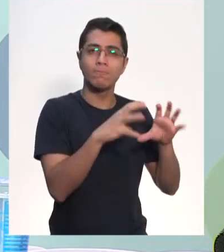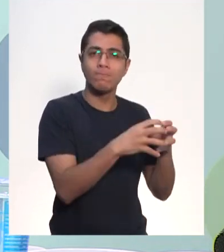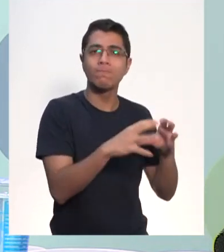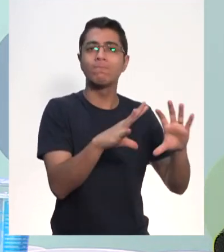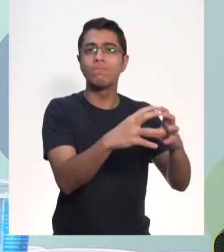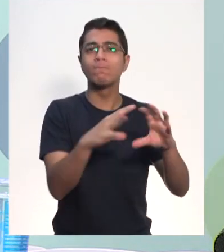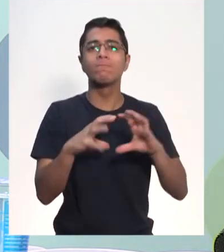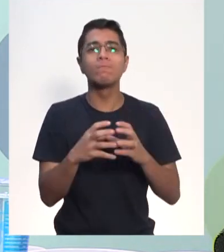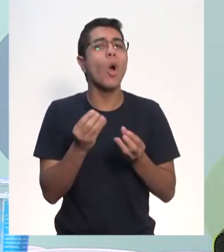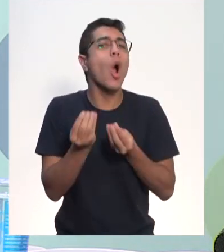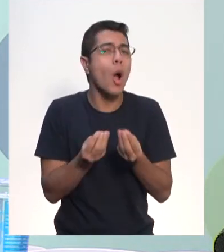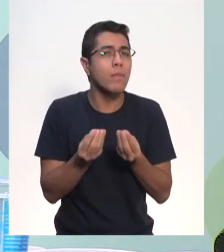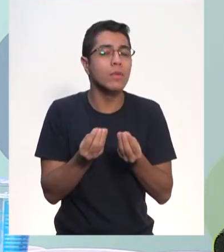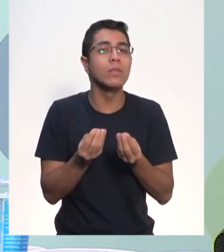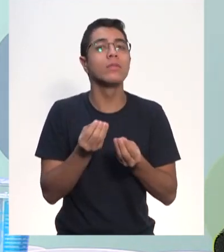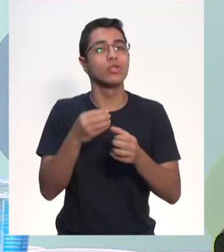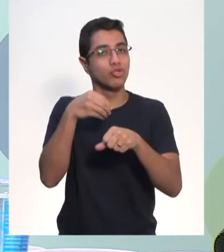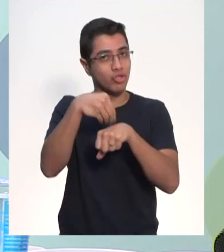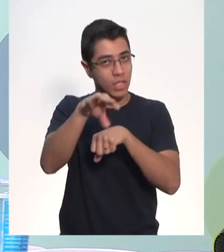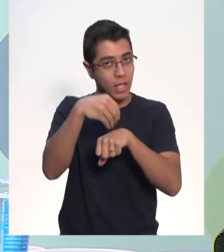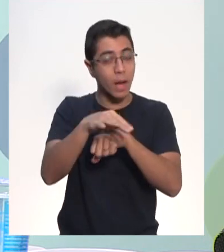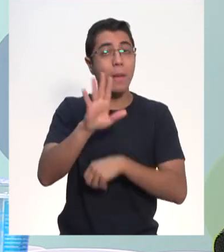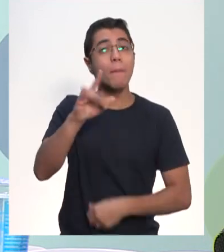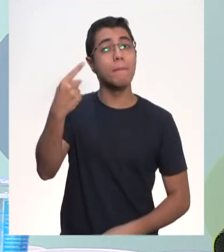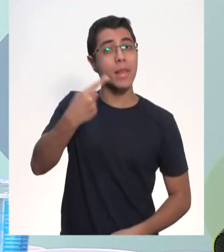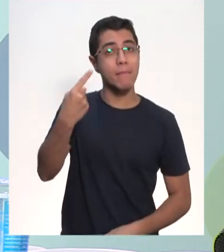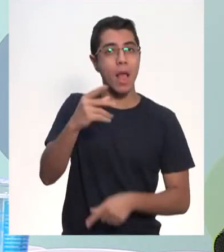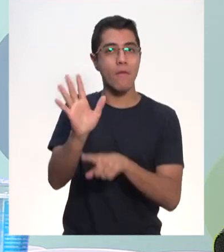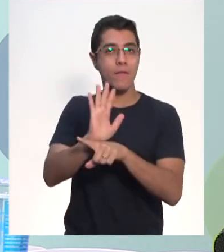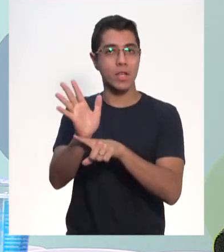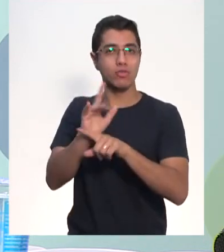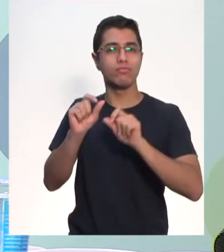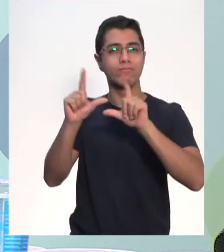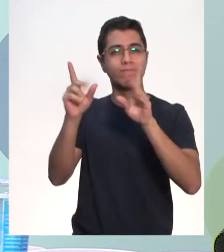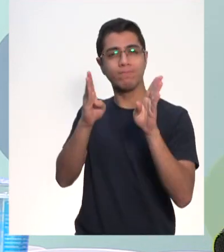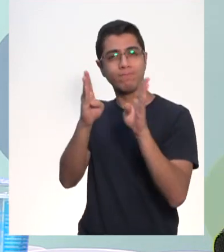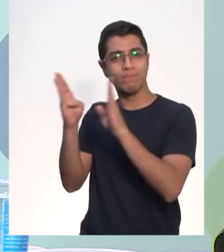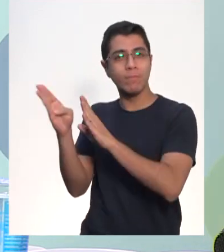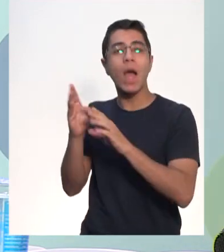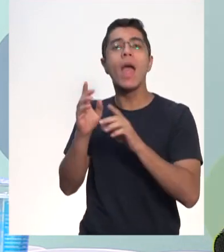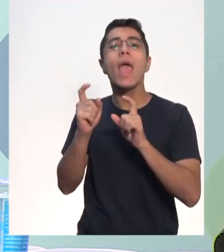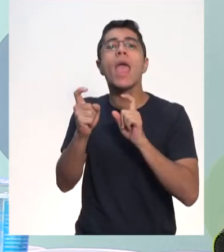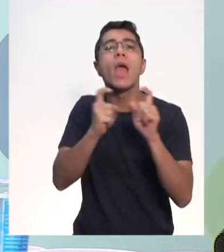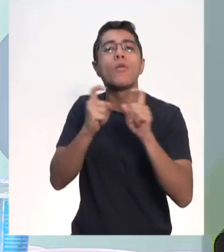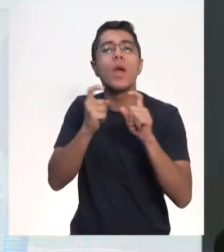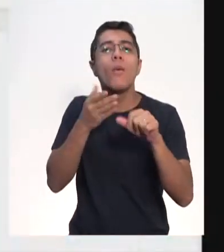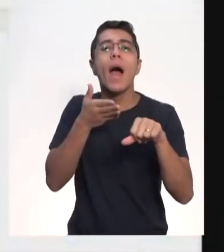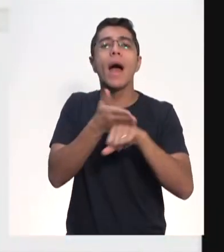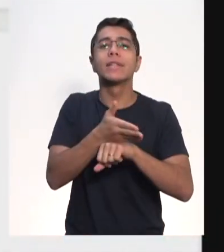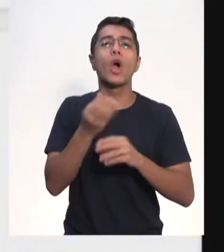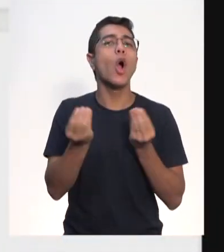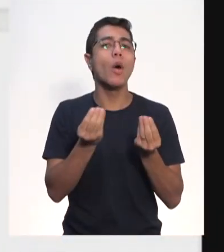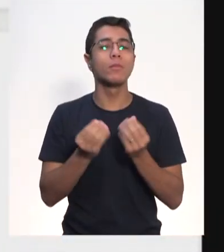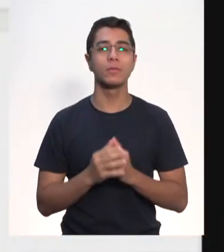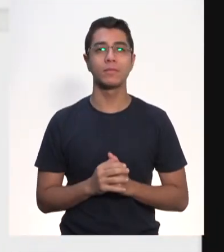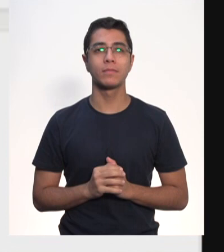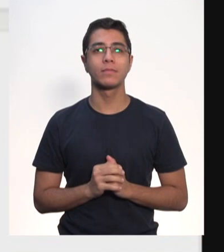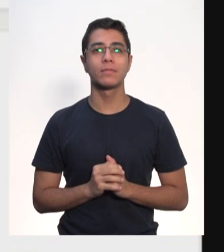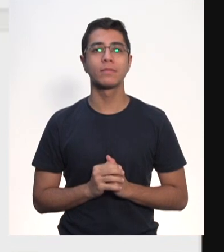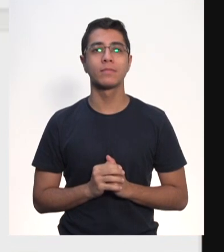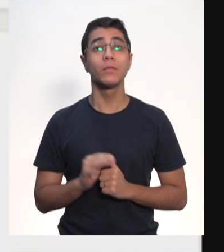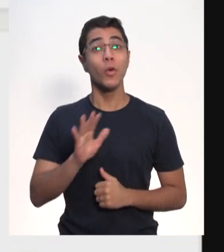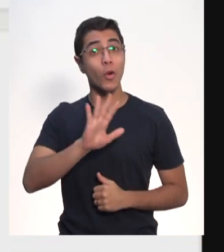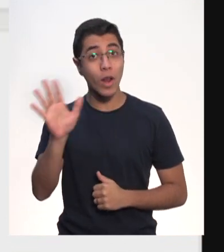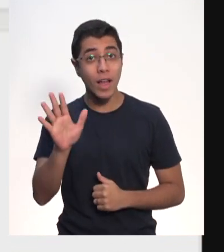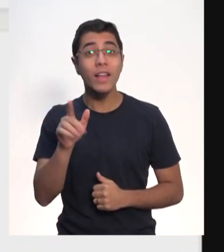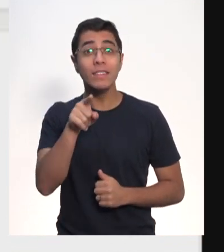vai passar o primeiro vídeo aí, que é justamente como acessar reunião no Teams. Olá! Para você entrar